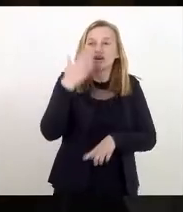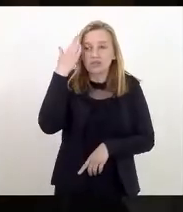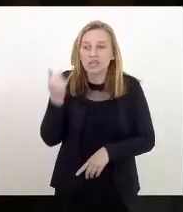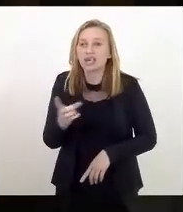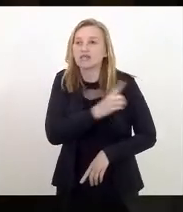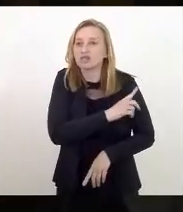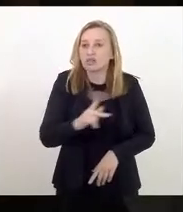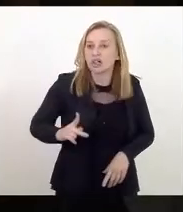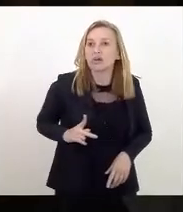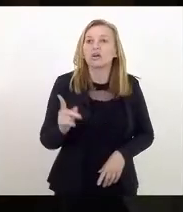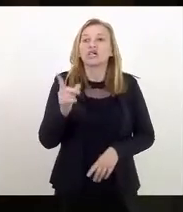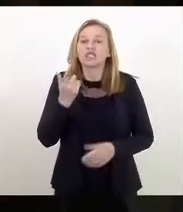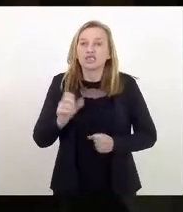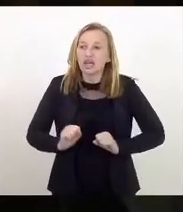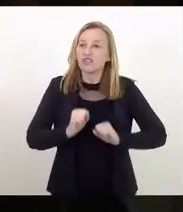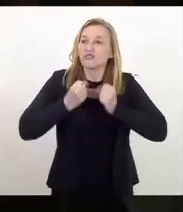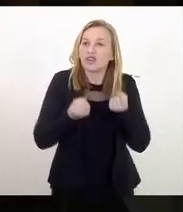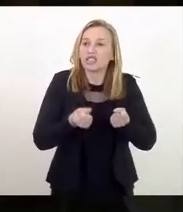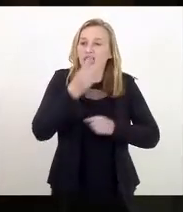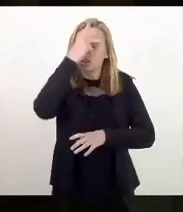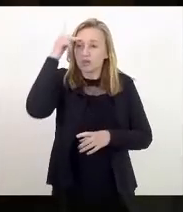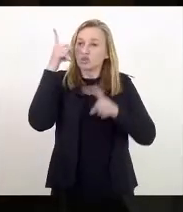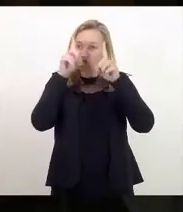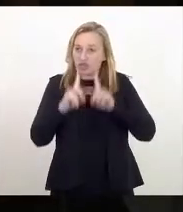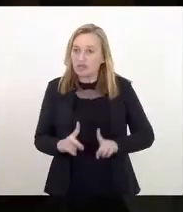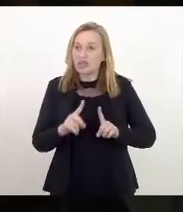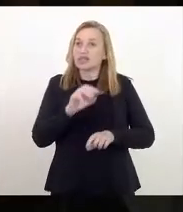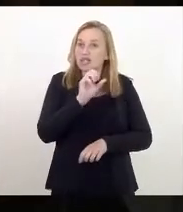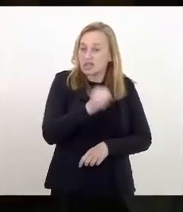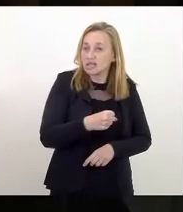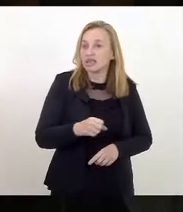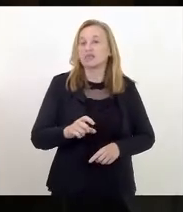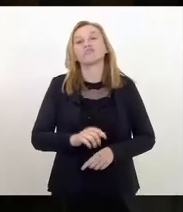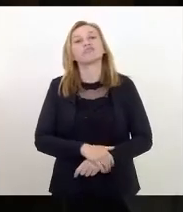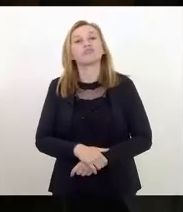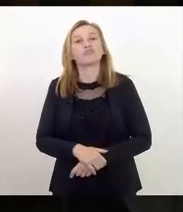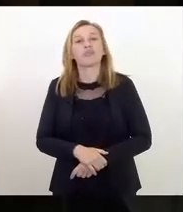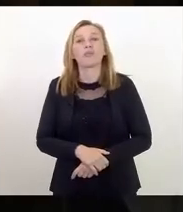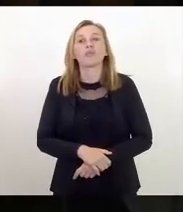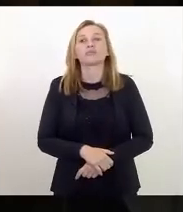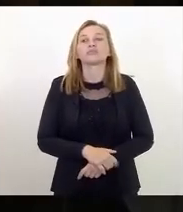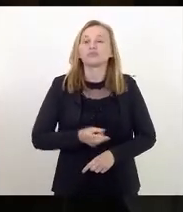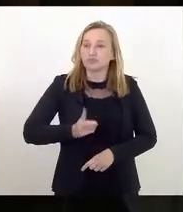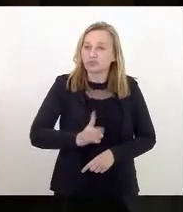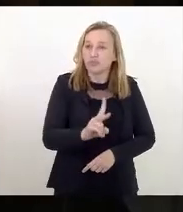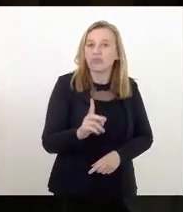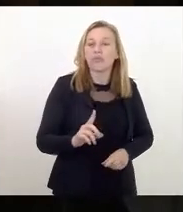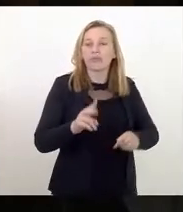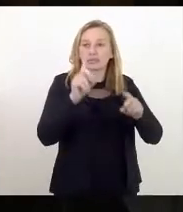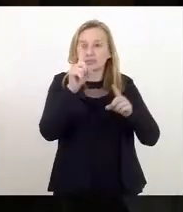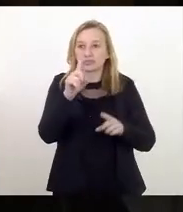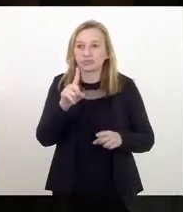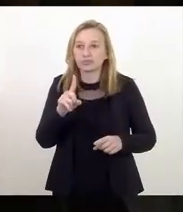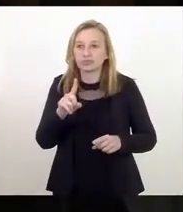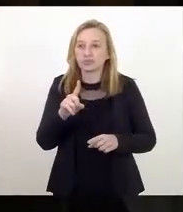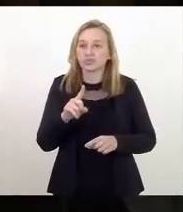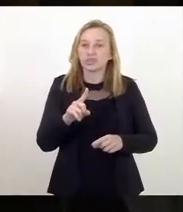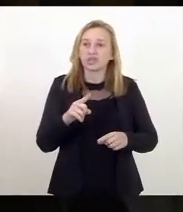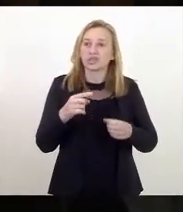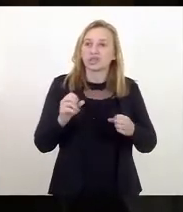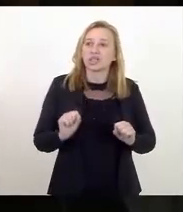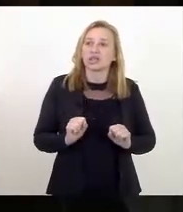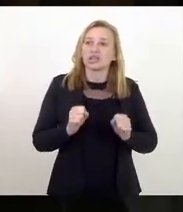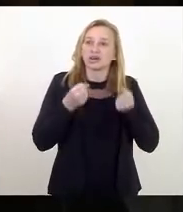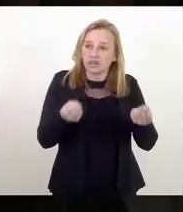pública defende as pessoas com deficiência, defende sim e continua em defendendo. Parabéns,